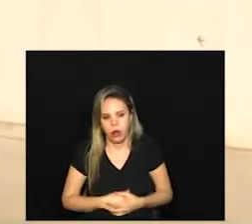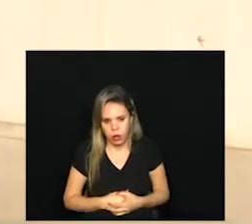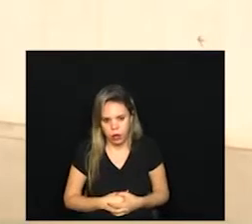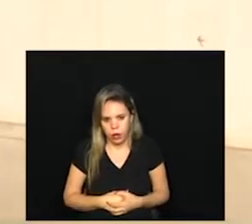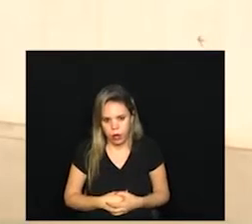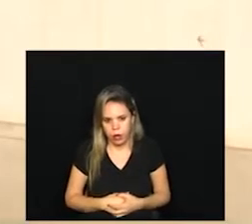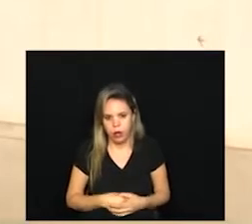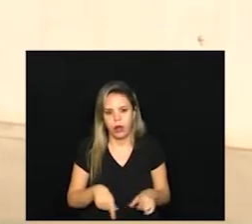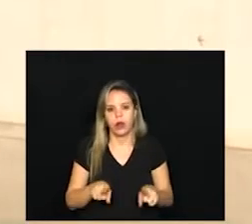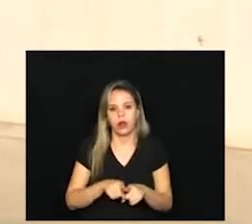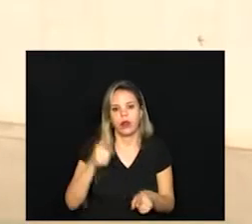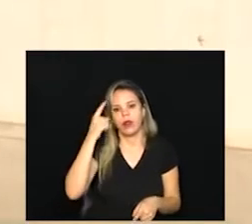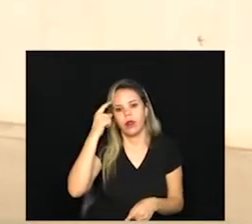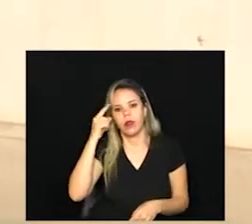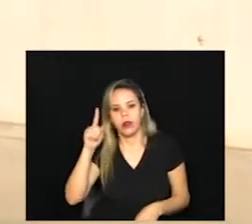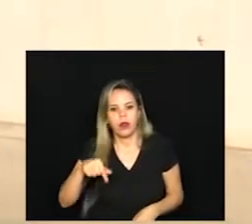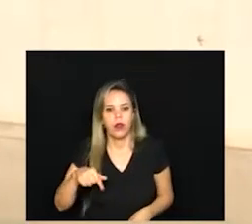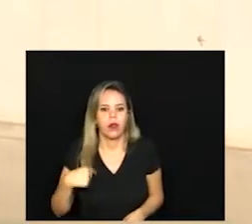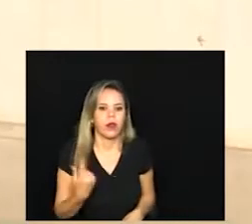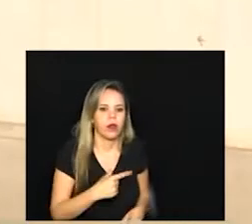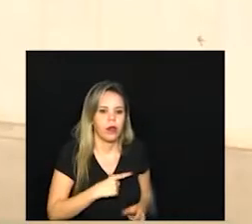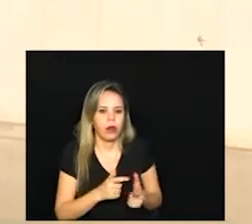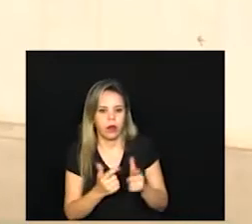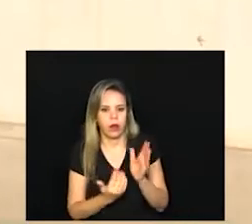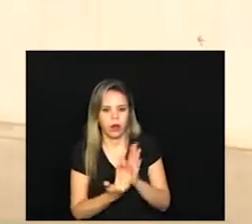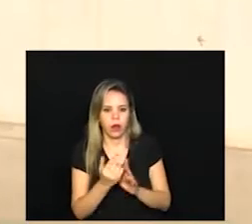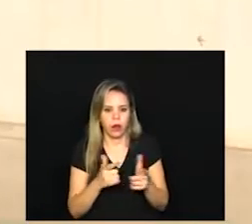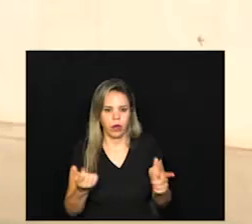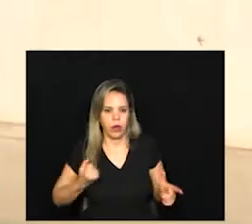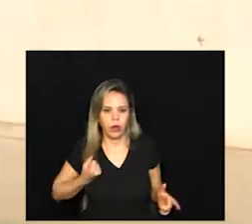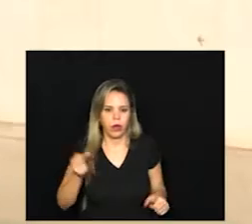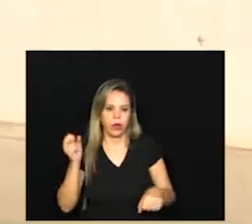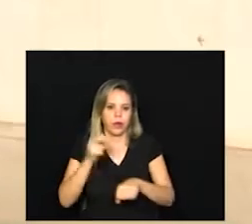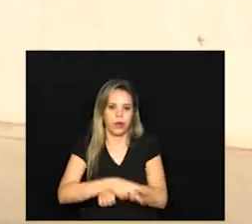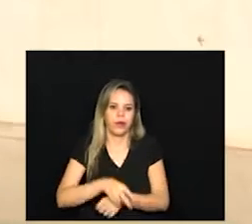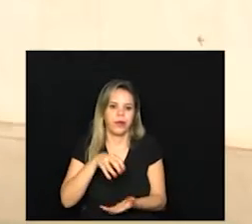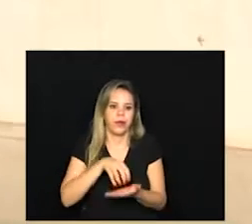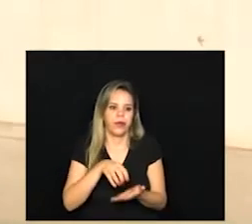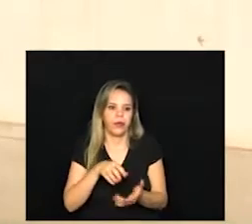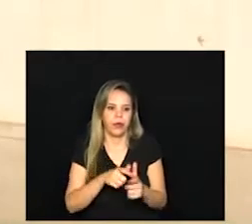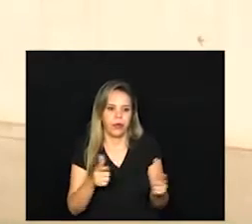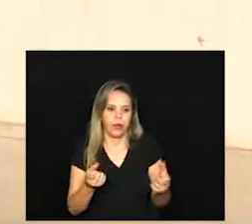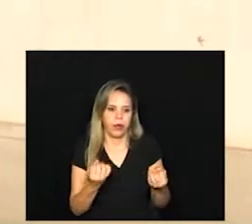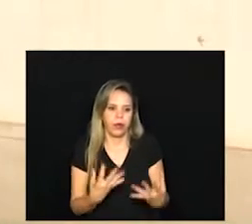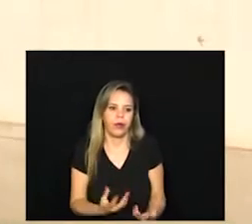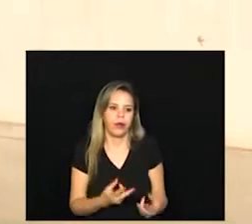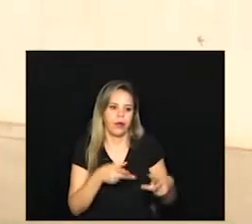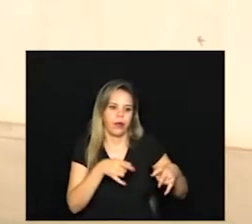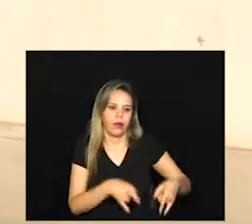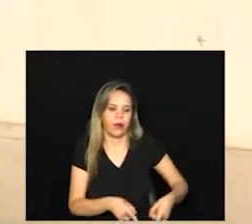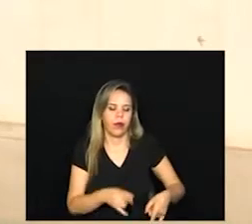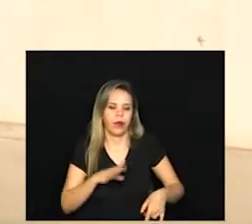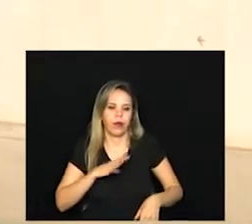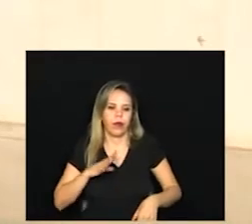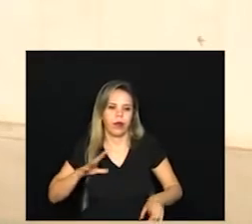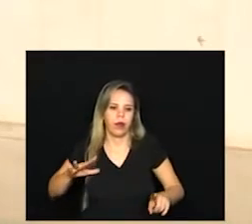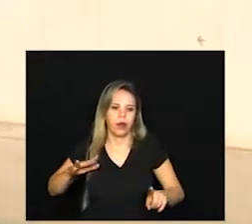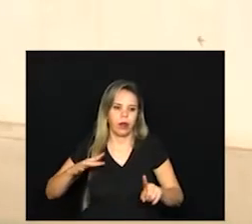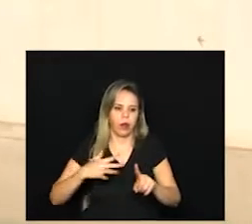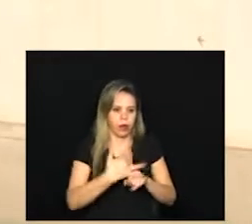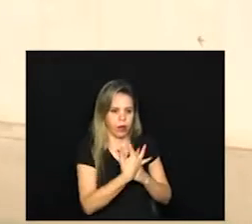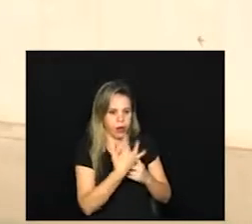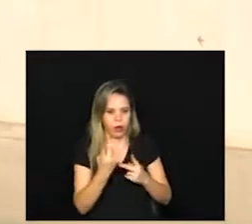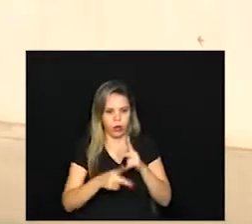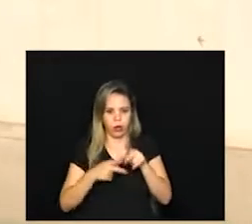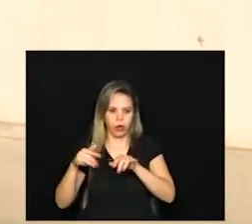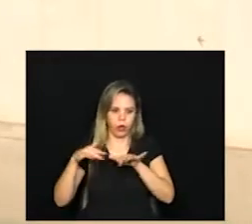Também pensando nisso, nós aumentamos o número de vagas no abrigo. Então, a Casa da Cidadania, que é onde as pessoas